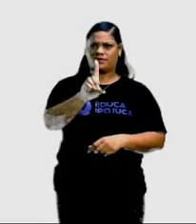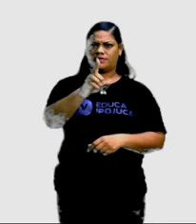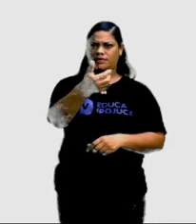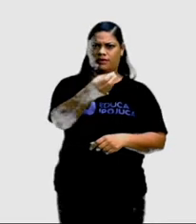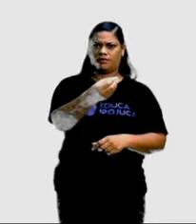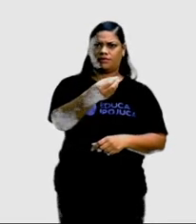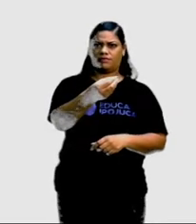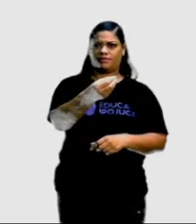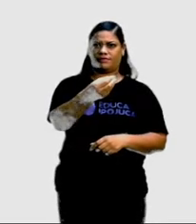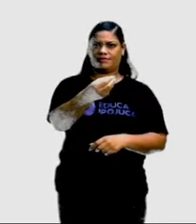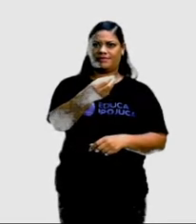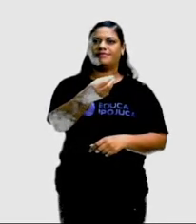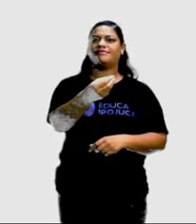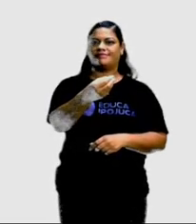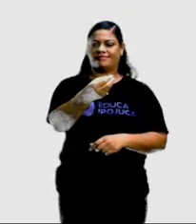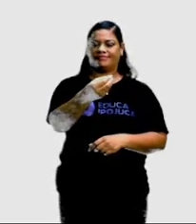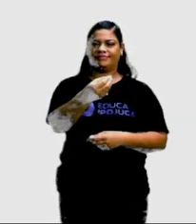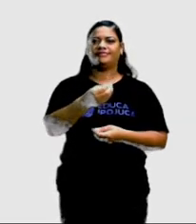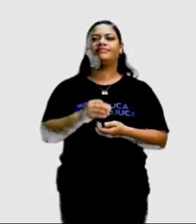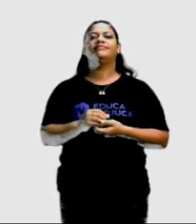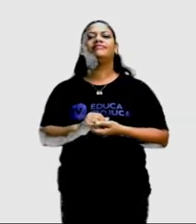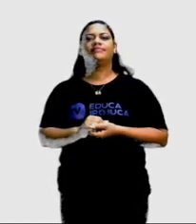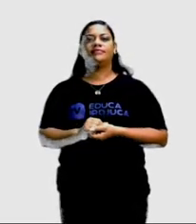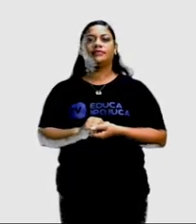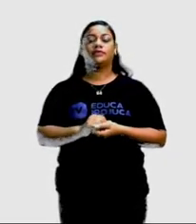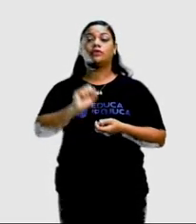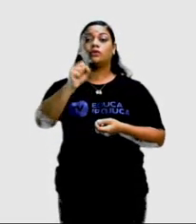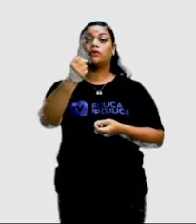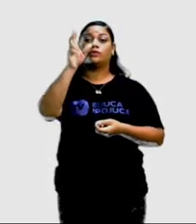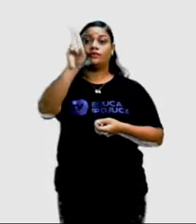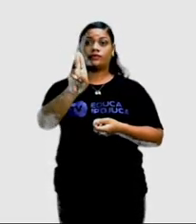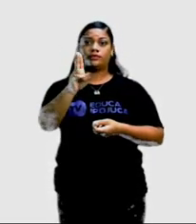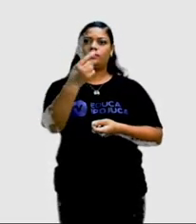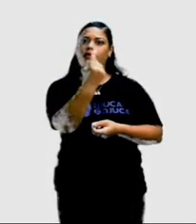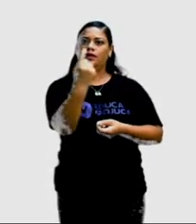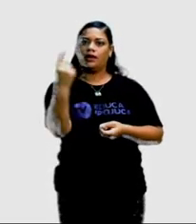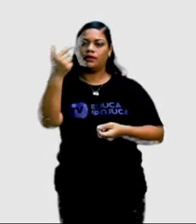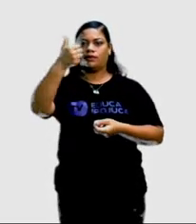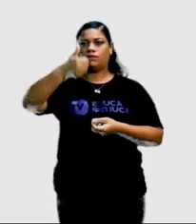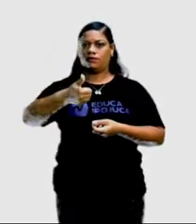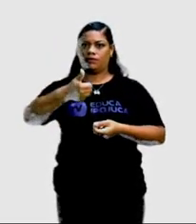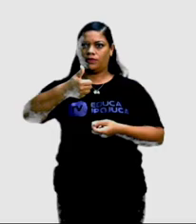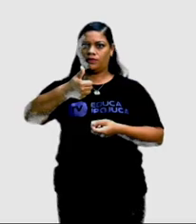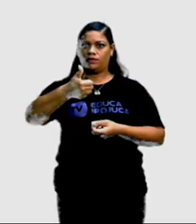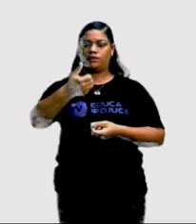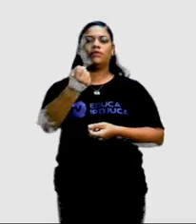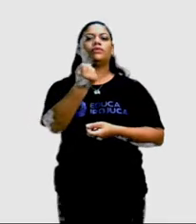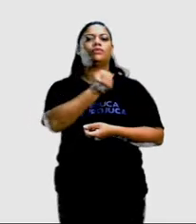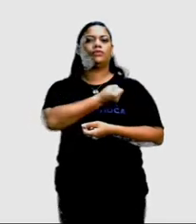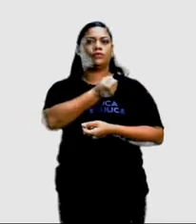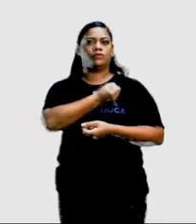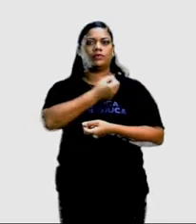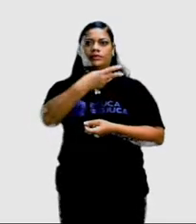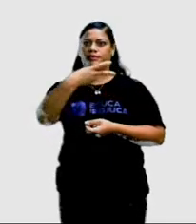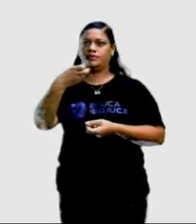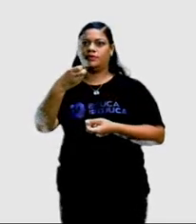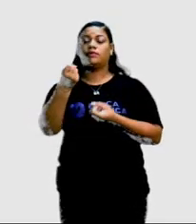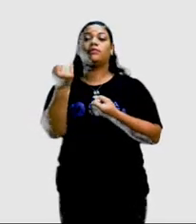uma dezena eu tenho 10. E 8 unidades, cada uma vale 1. Portanto, eu tenho o